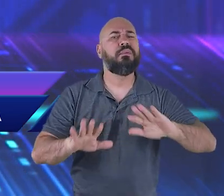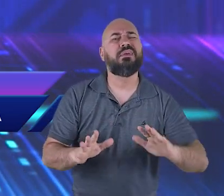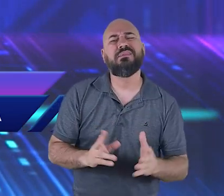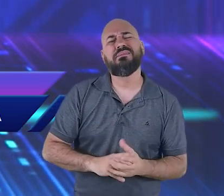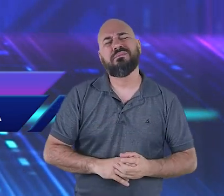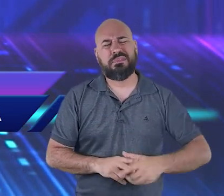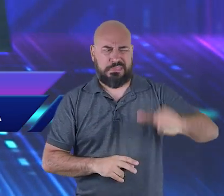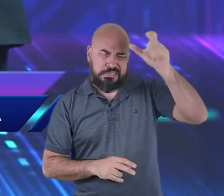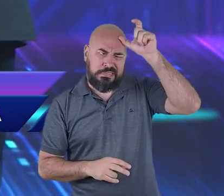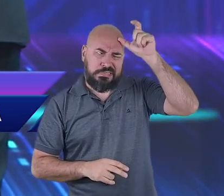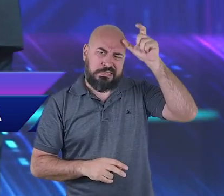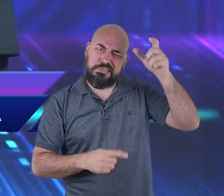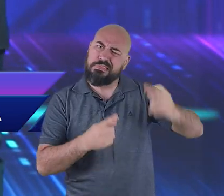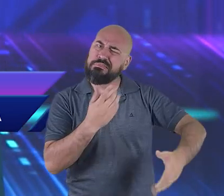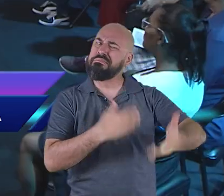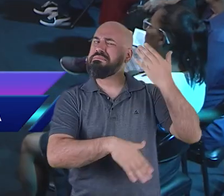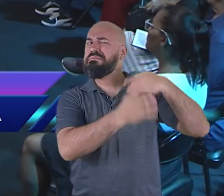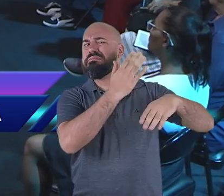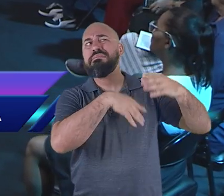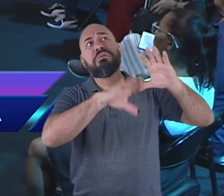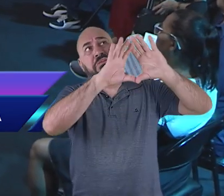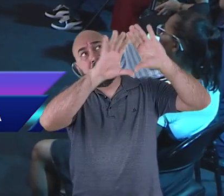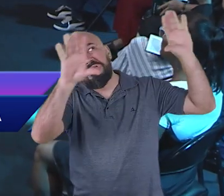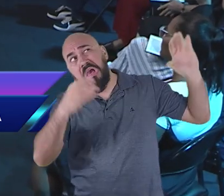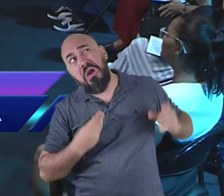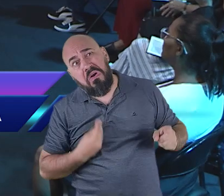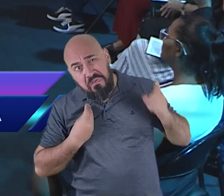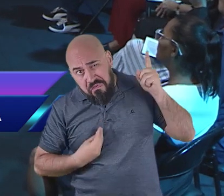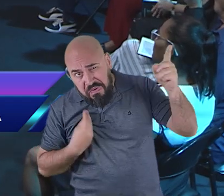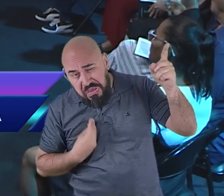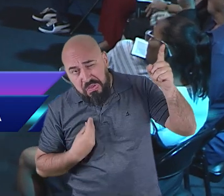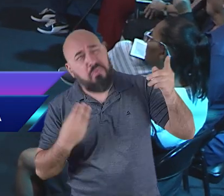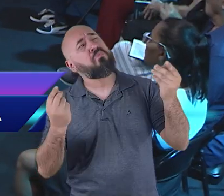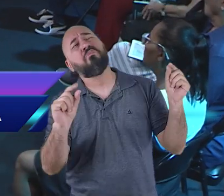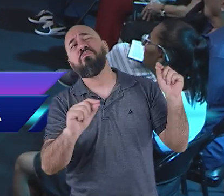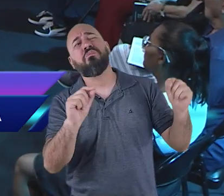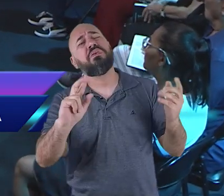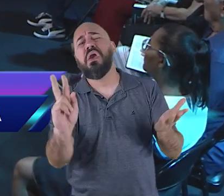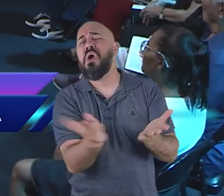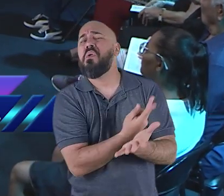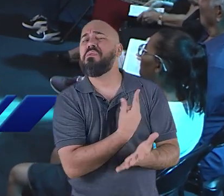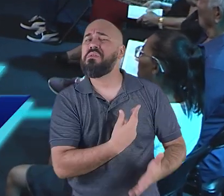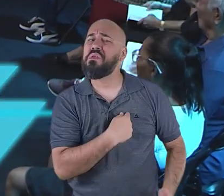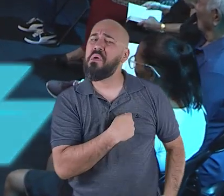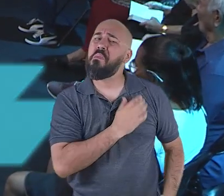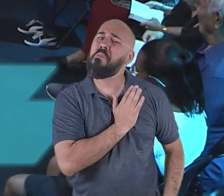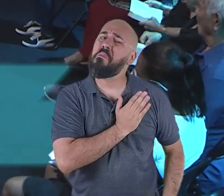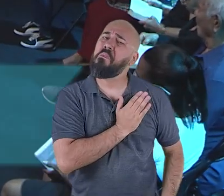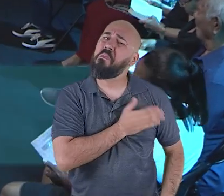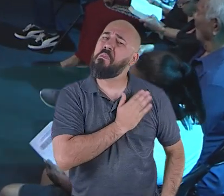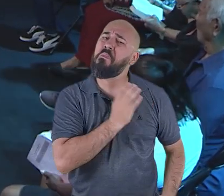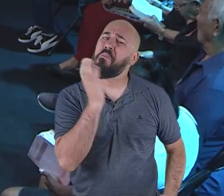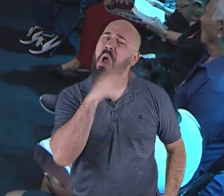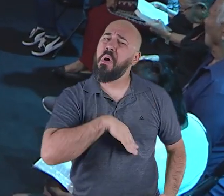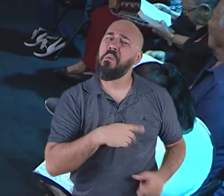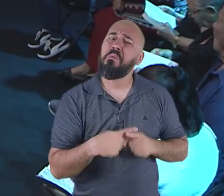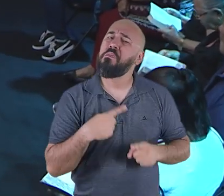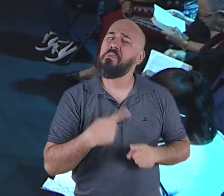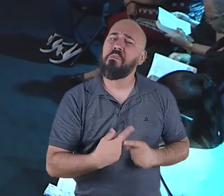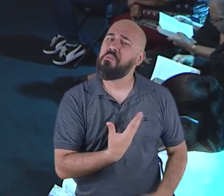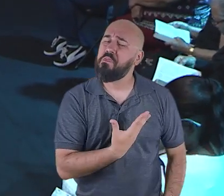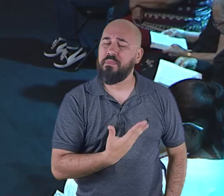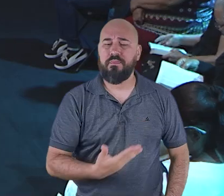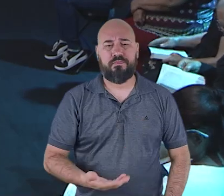Vamos a Apocalipse, capítulo 12 e o versículo número 9. Apocalipse, capítulo 12